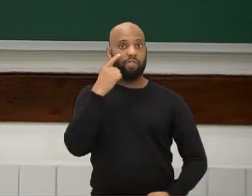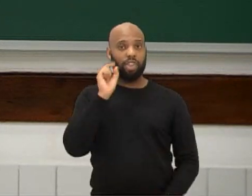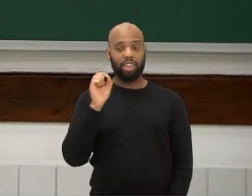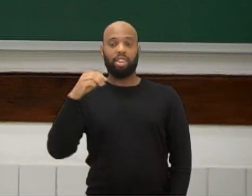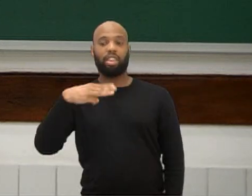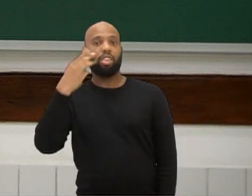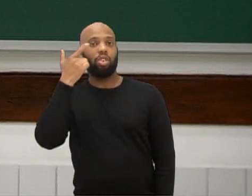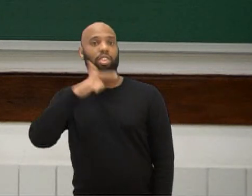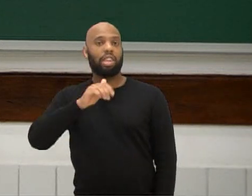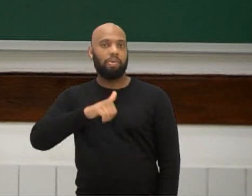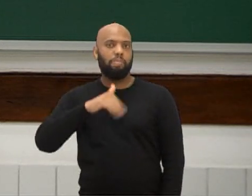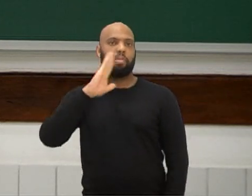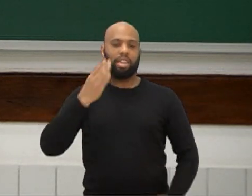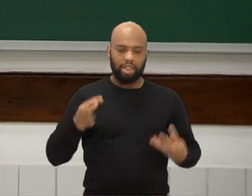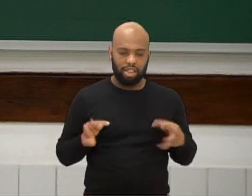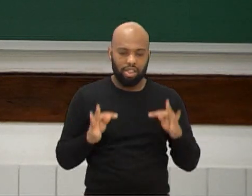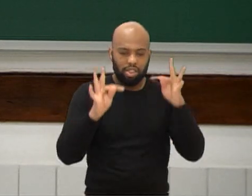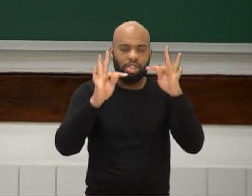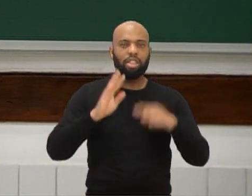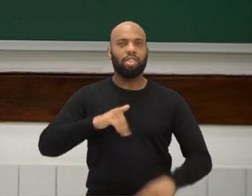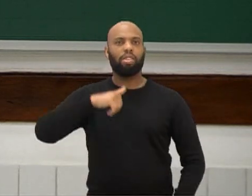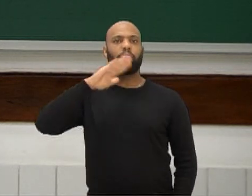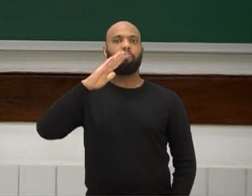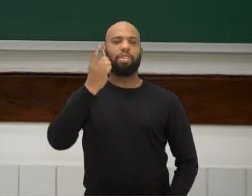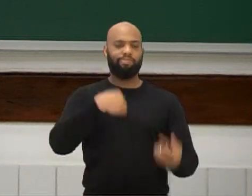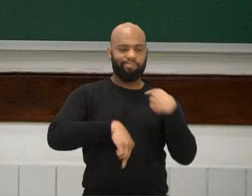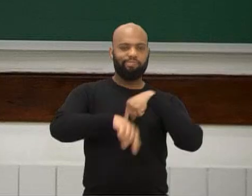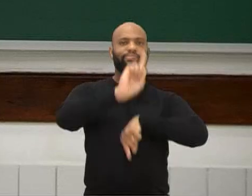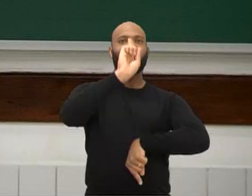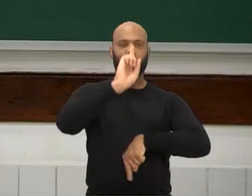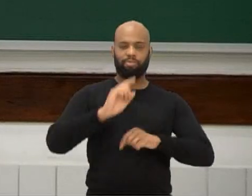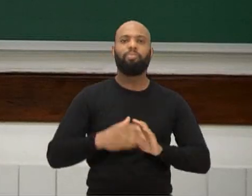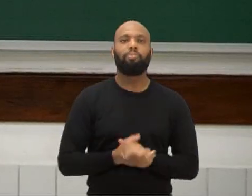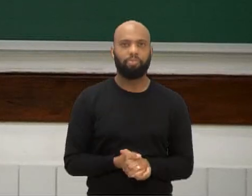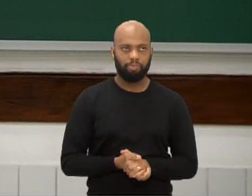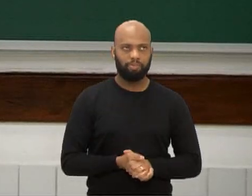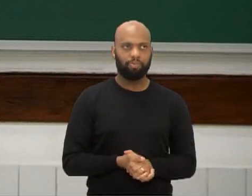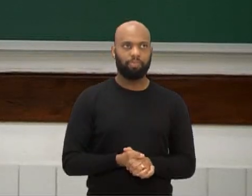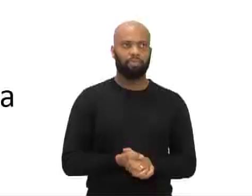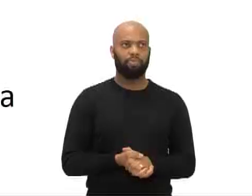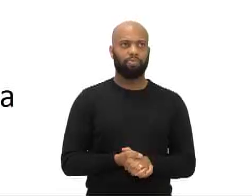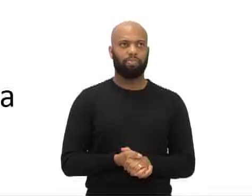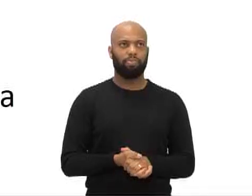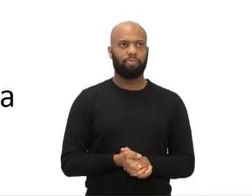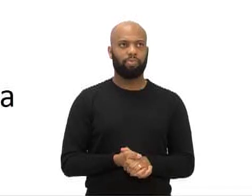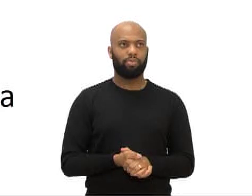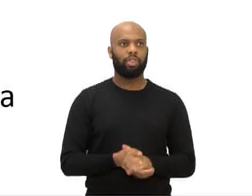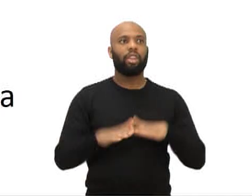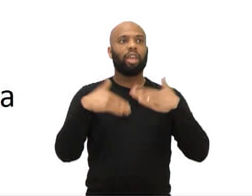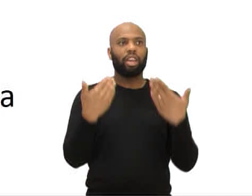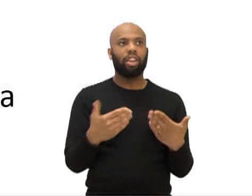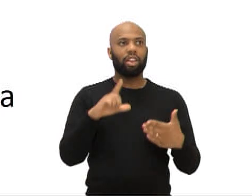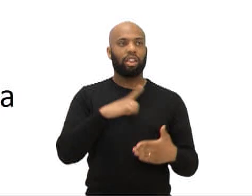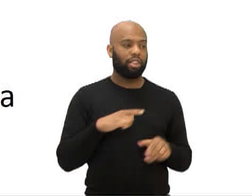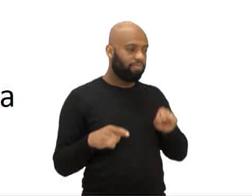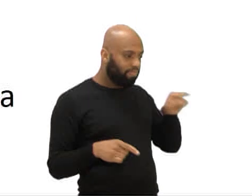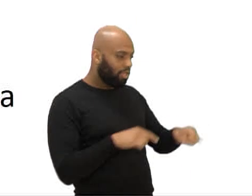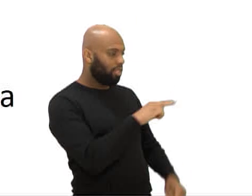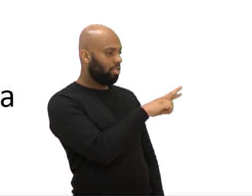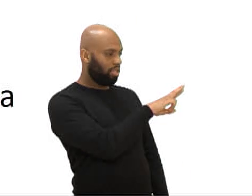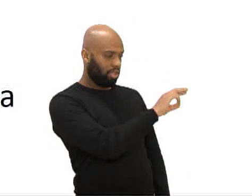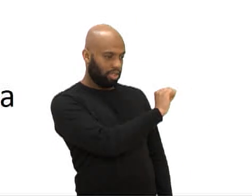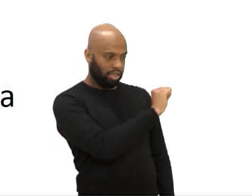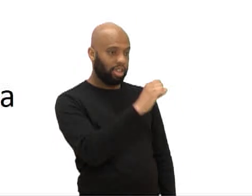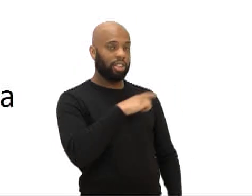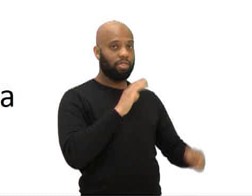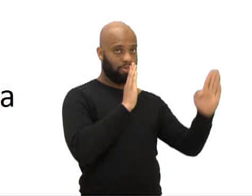conseguia mais tecnologia, mais avanços aeroespaciais. Bom, a União Soviética, ela durante um